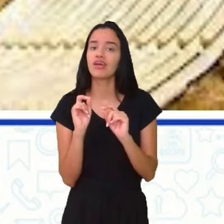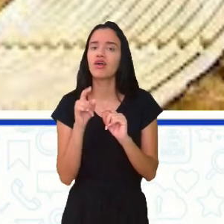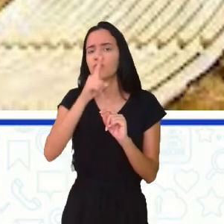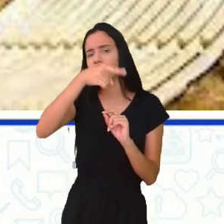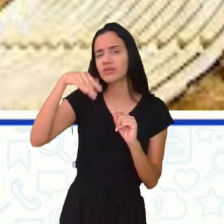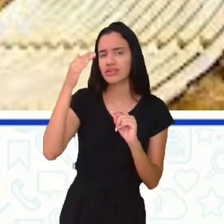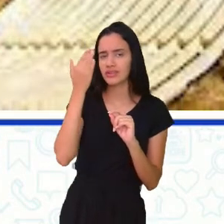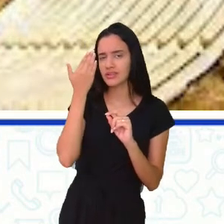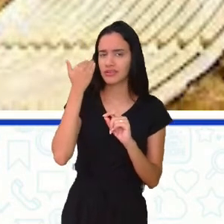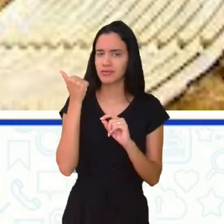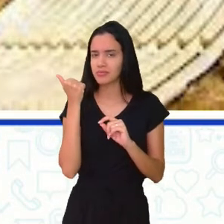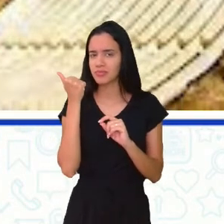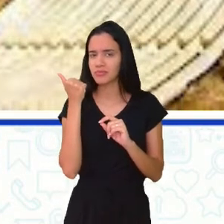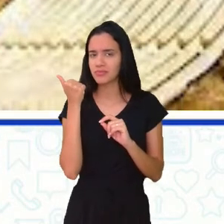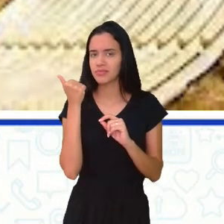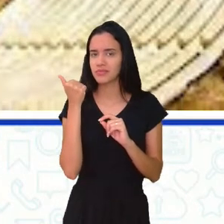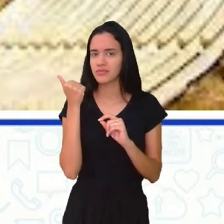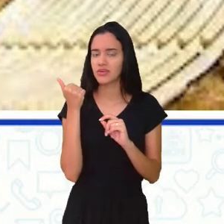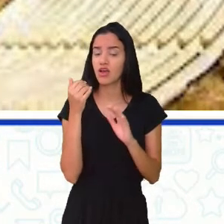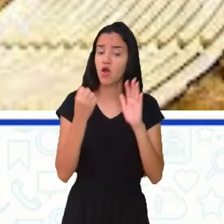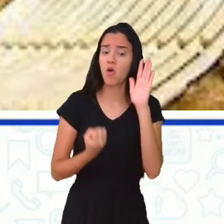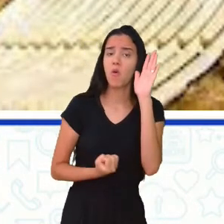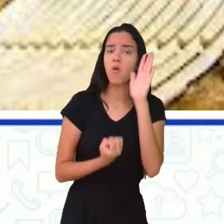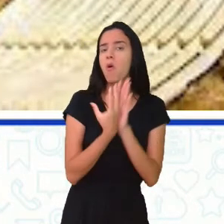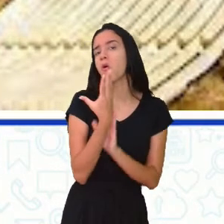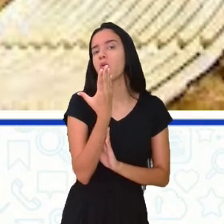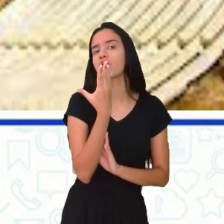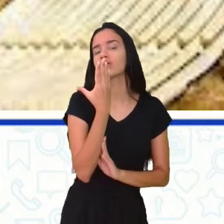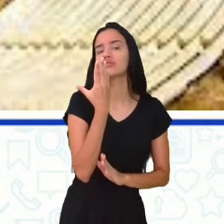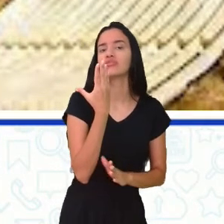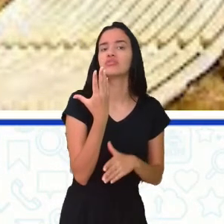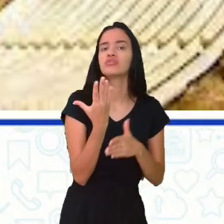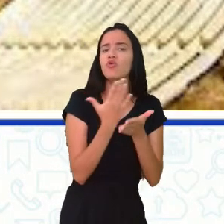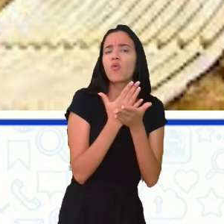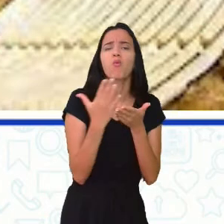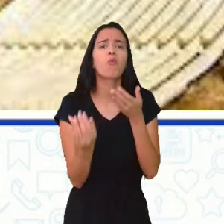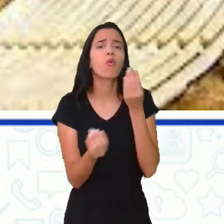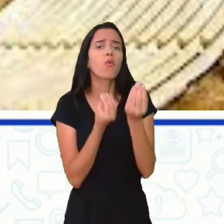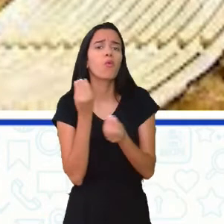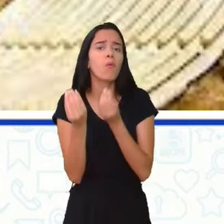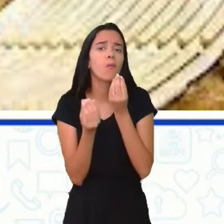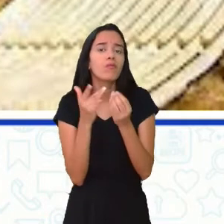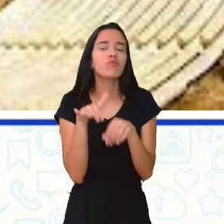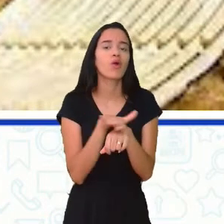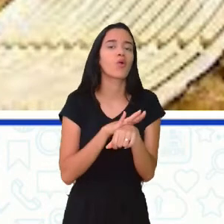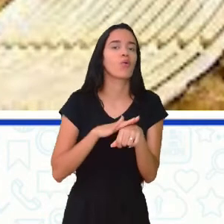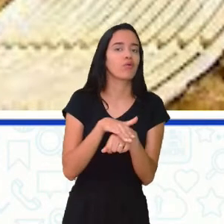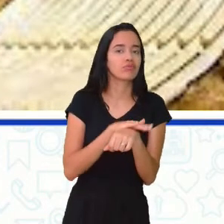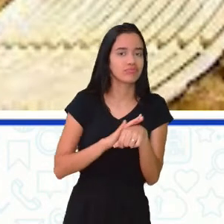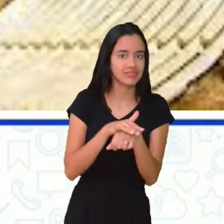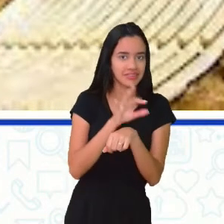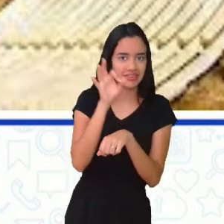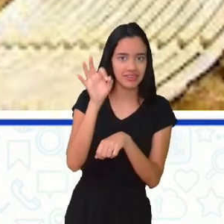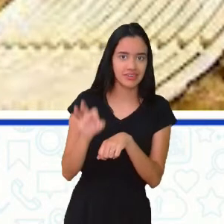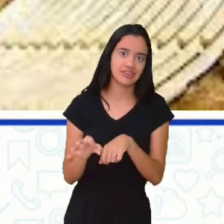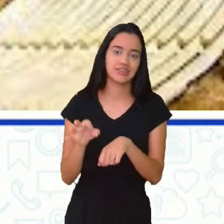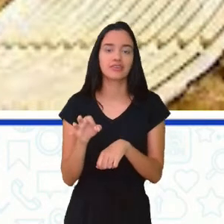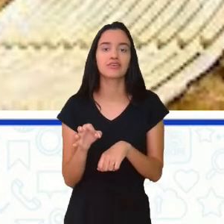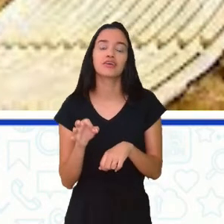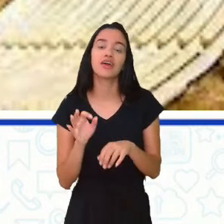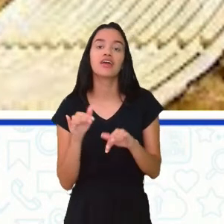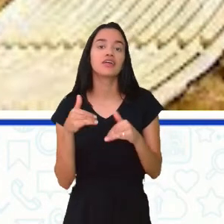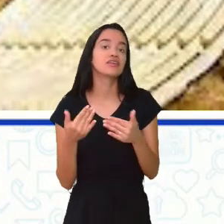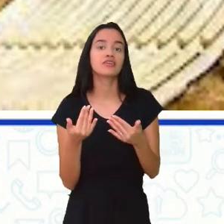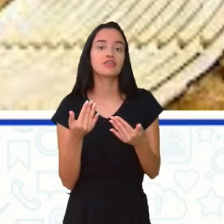vocês sabem, não é? Qual a origem, como começou? Vamos conversar sobre isso, não é? Então,